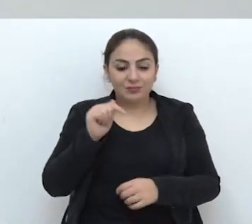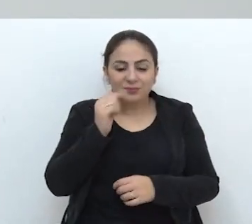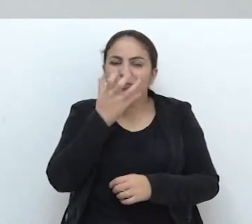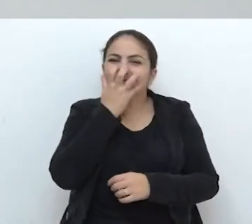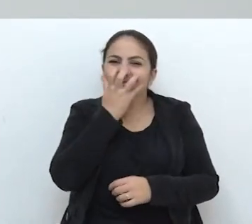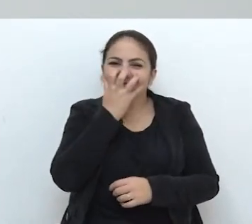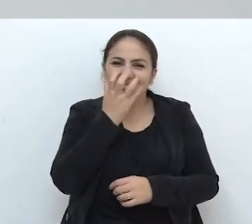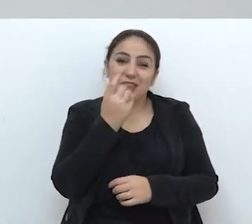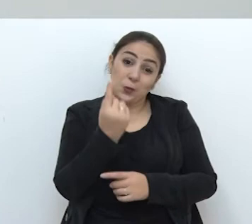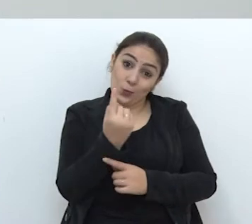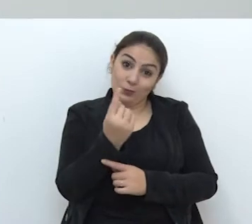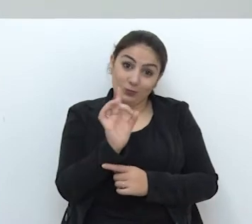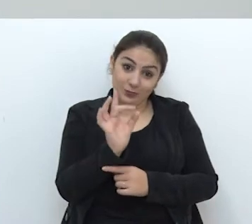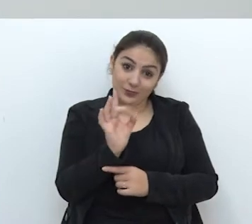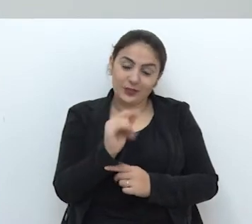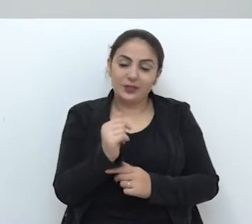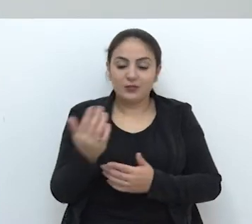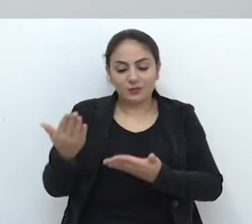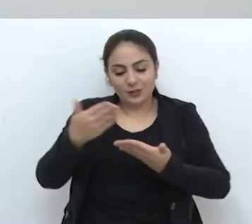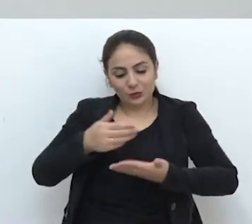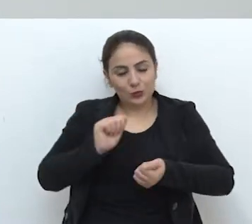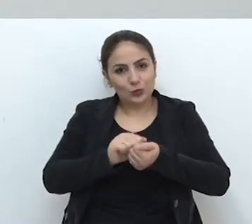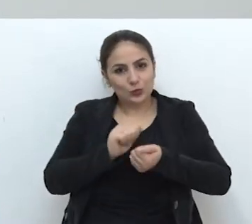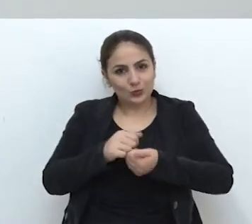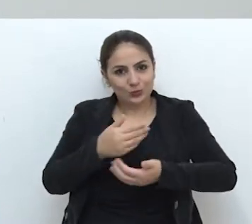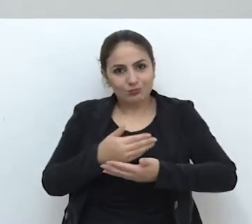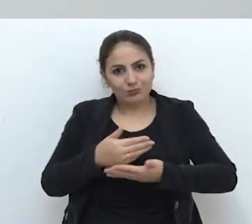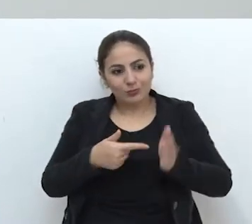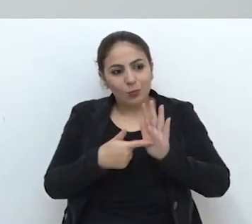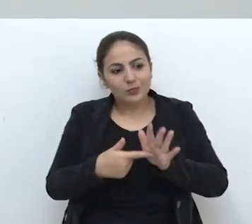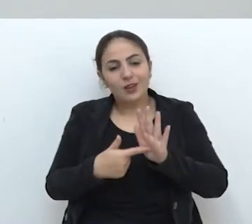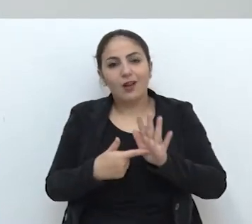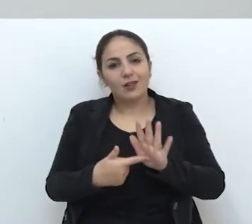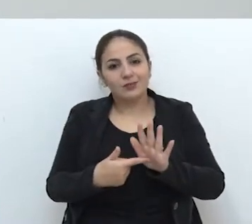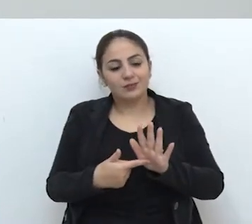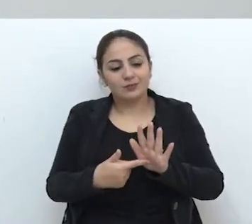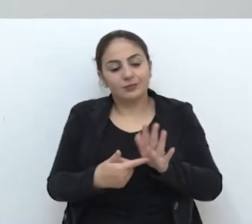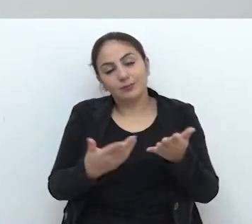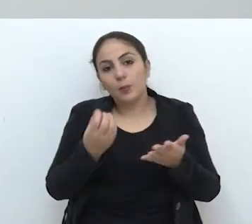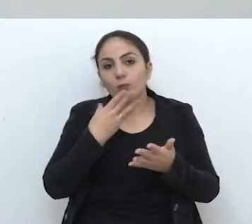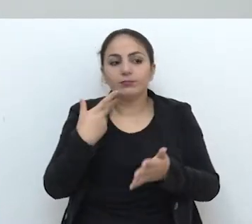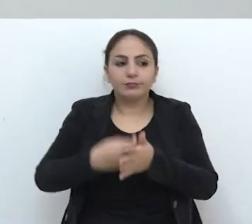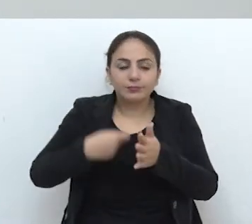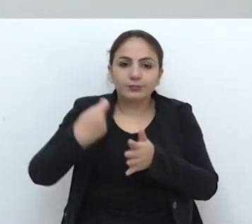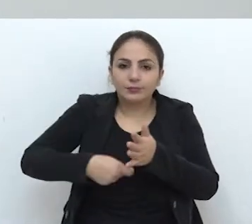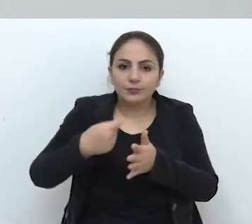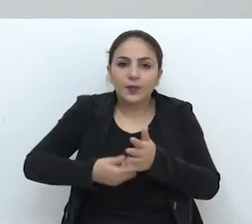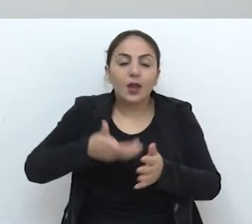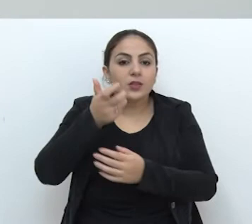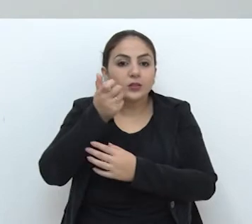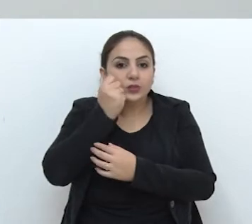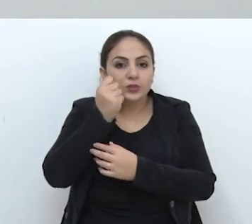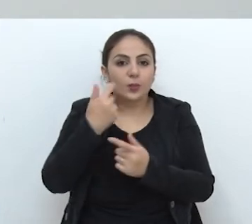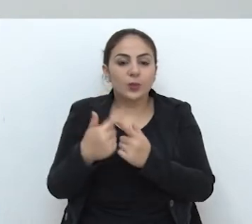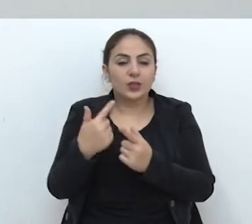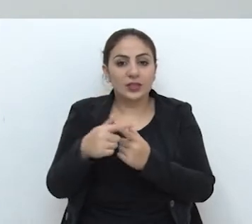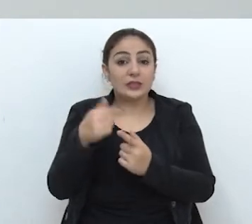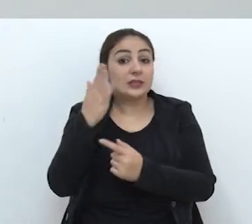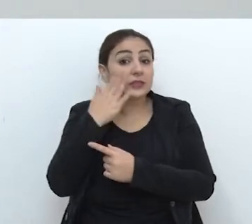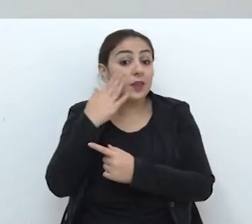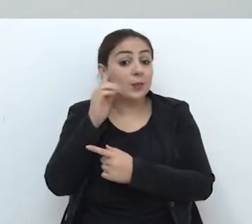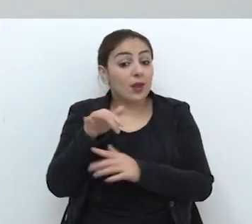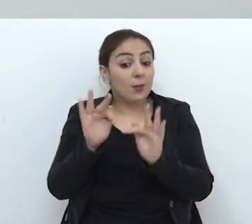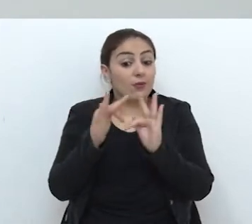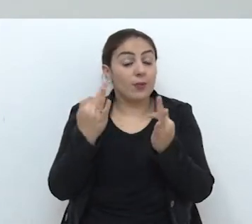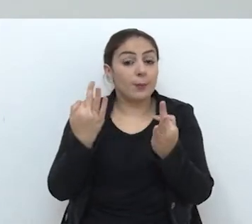Chiquinho é um deles só, é apenas um deles que a gente está aí, enfim, tentando uma adoção para que eles saibam